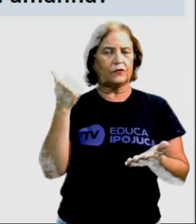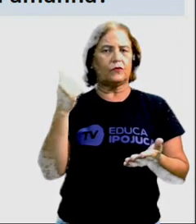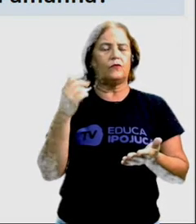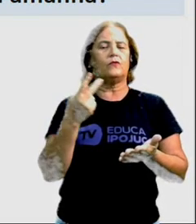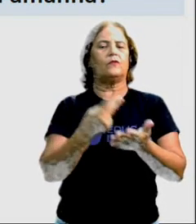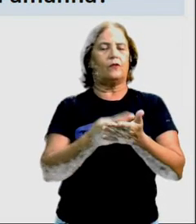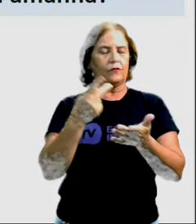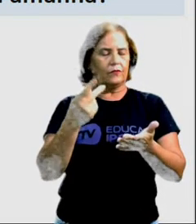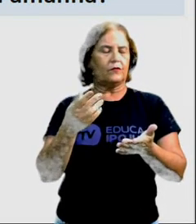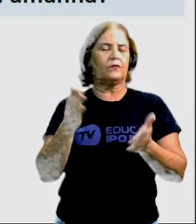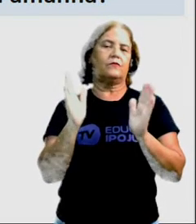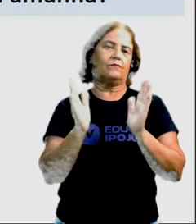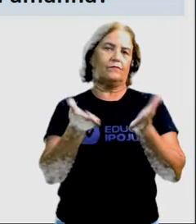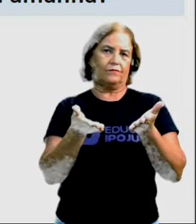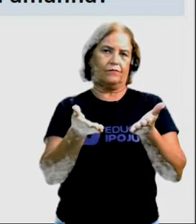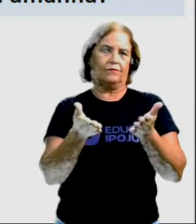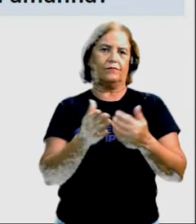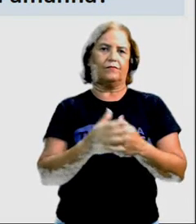aconteceu